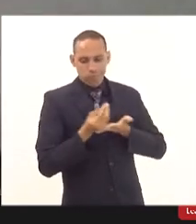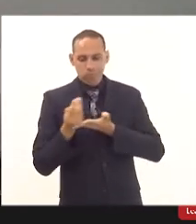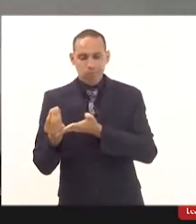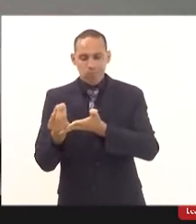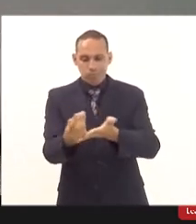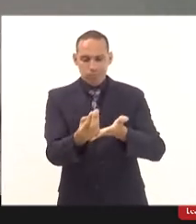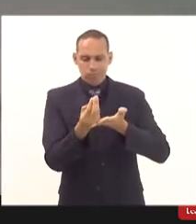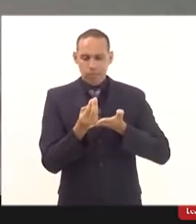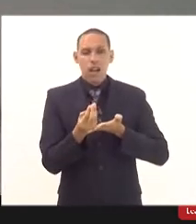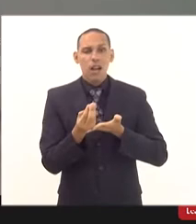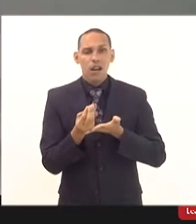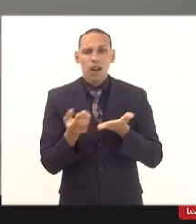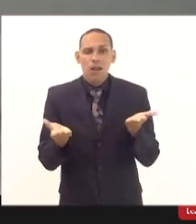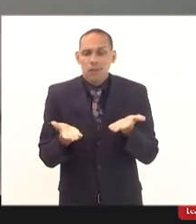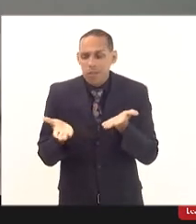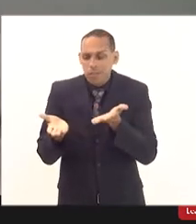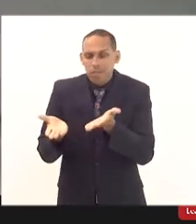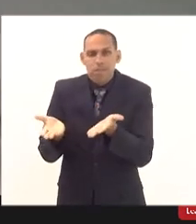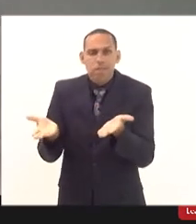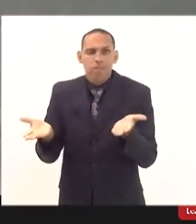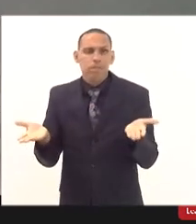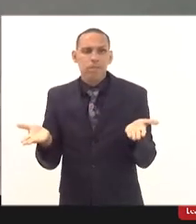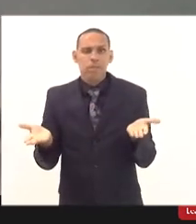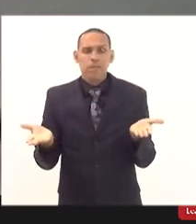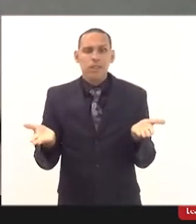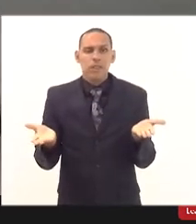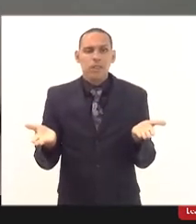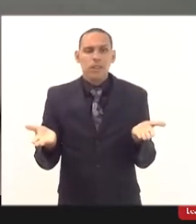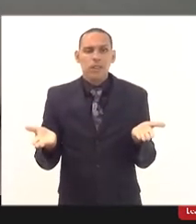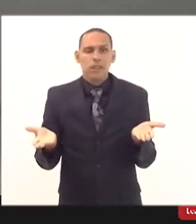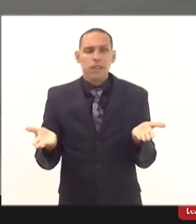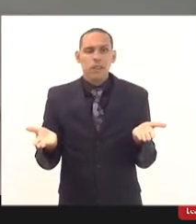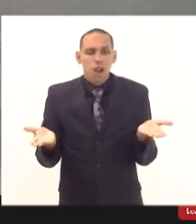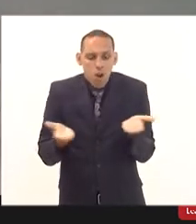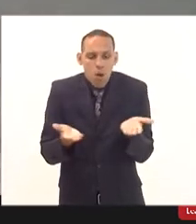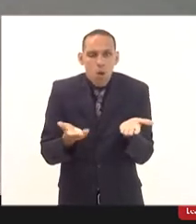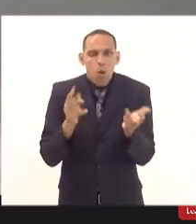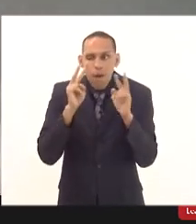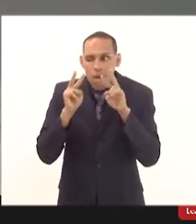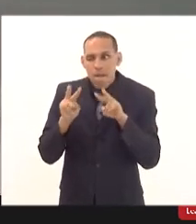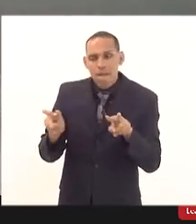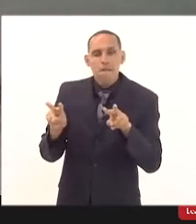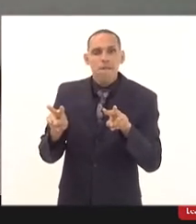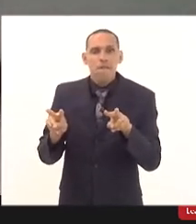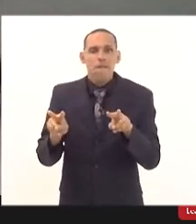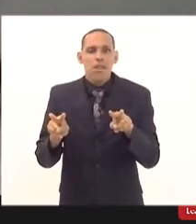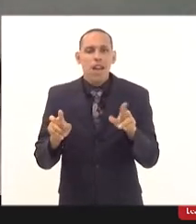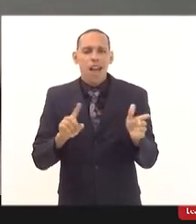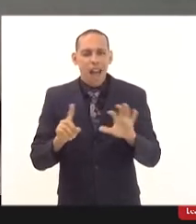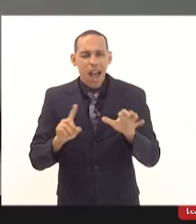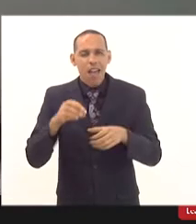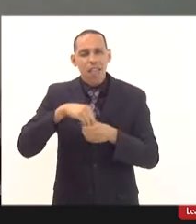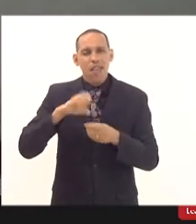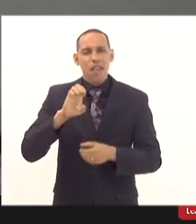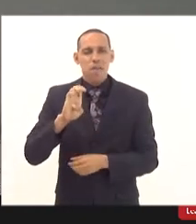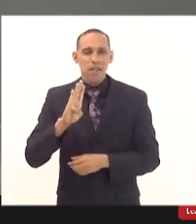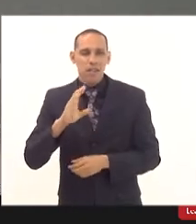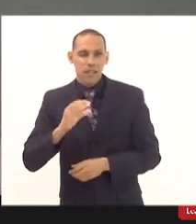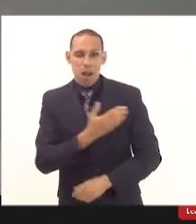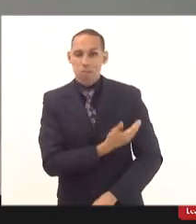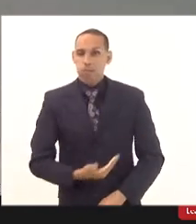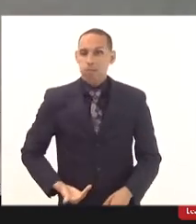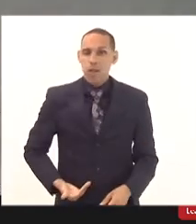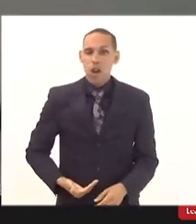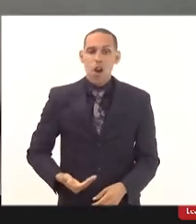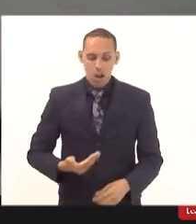está nascer com o que é muito triste hoje ela é uma é uma as emissoras públicas hoje né dentro dele desse estão hoje